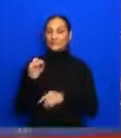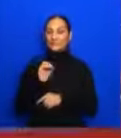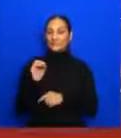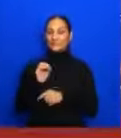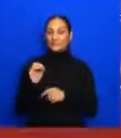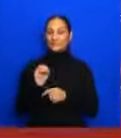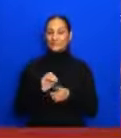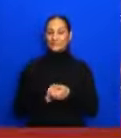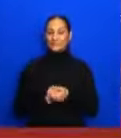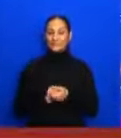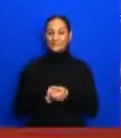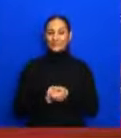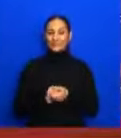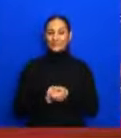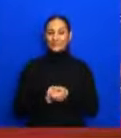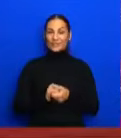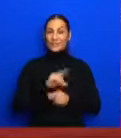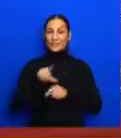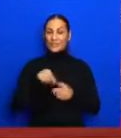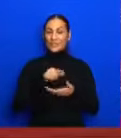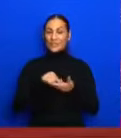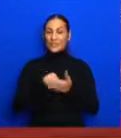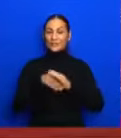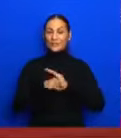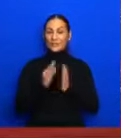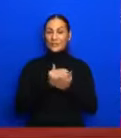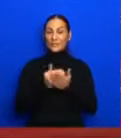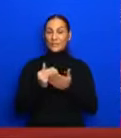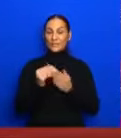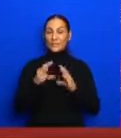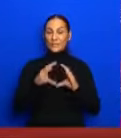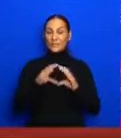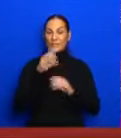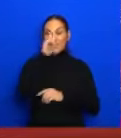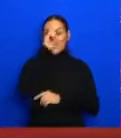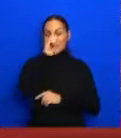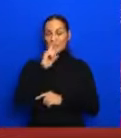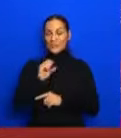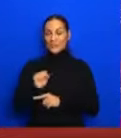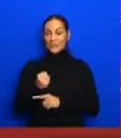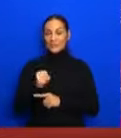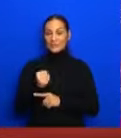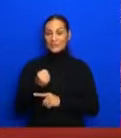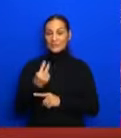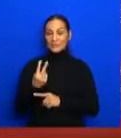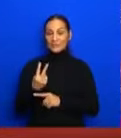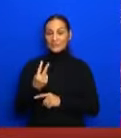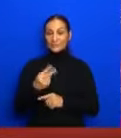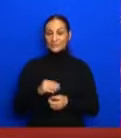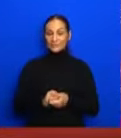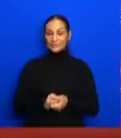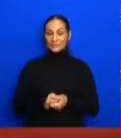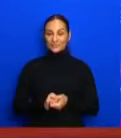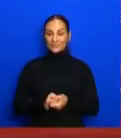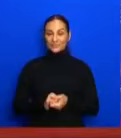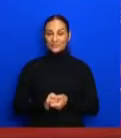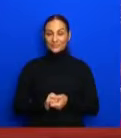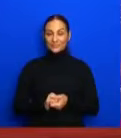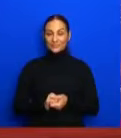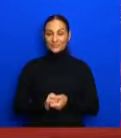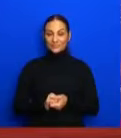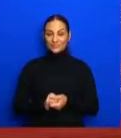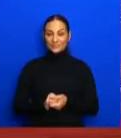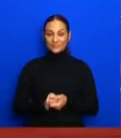a 00. O sorteio da Loto Mania começando, bola amarela 82, amarela